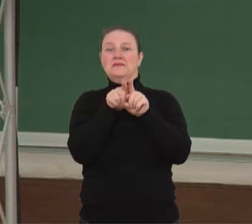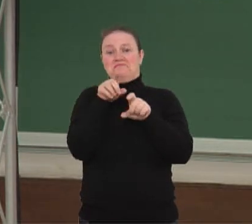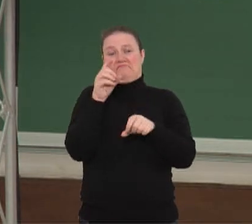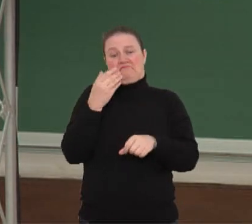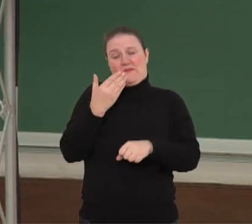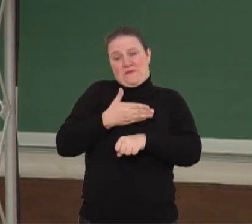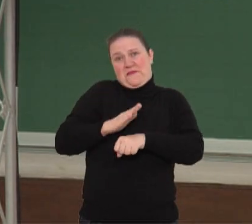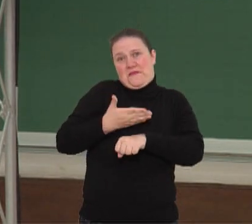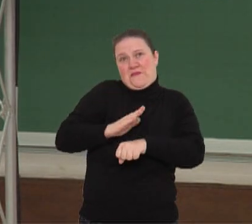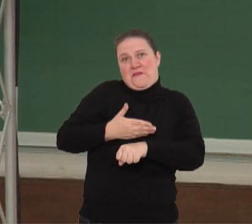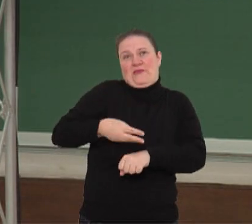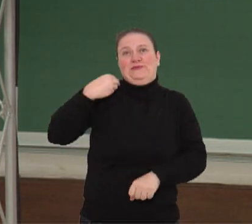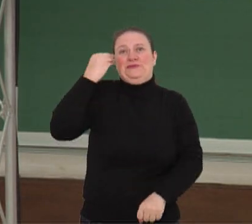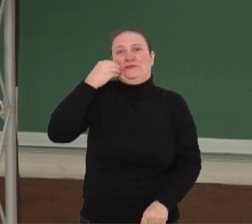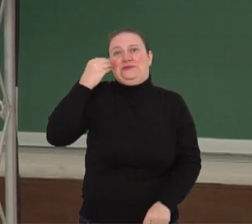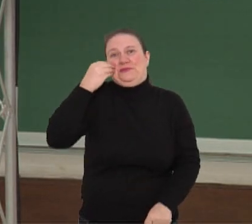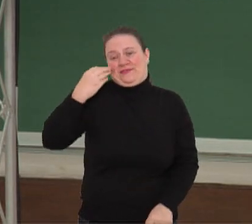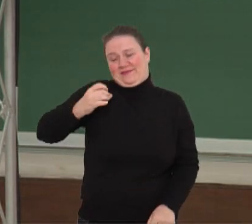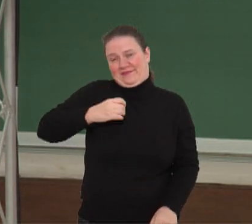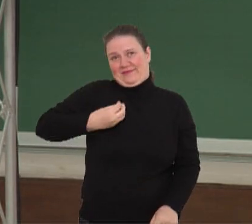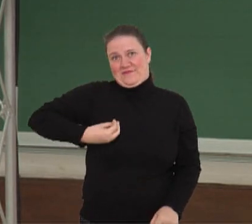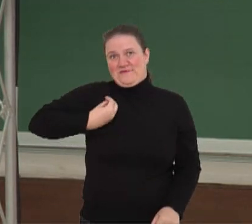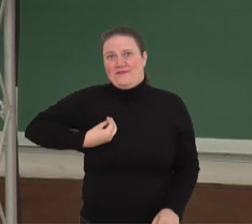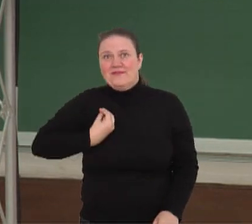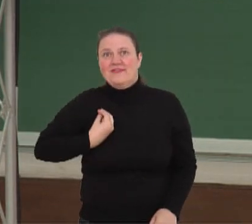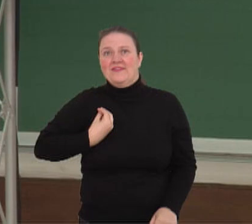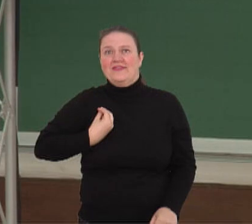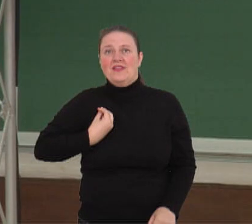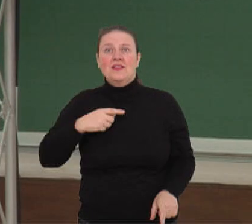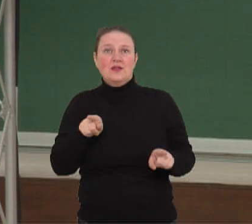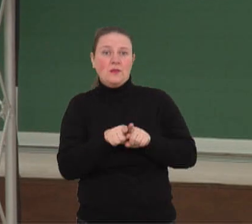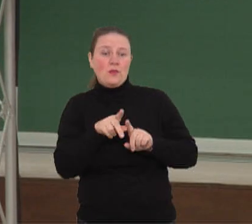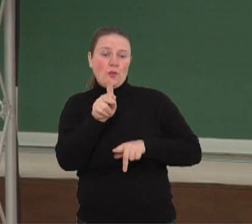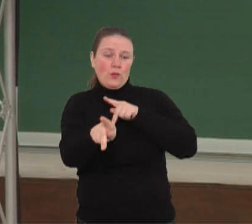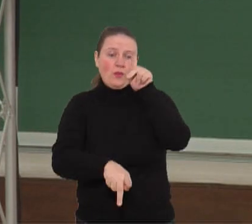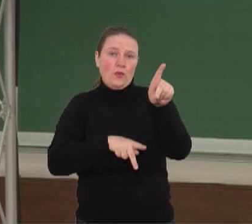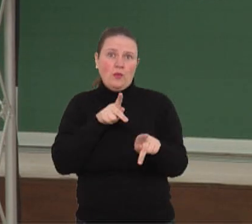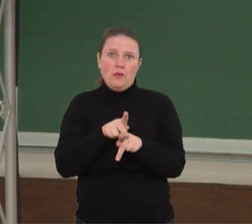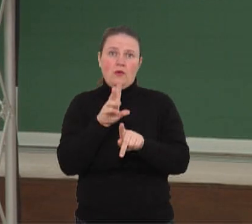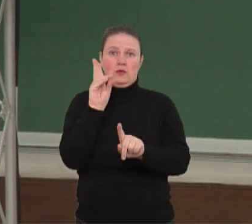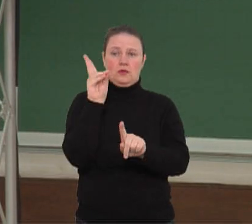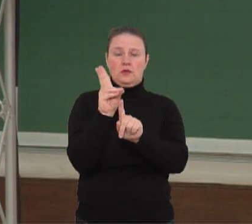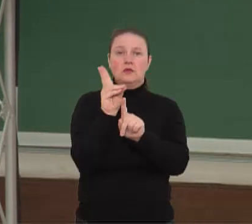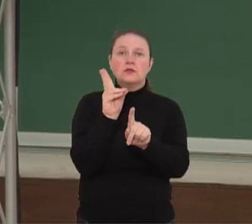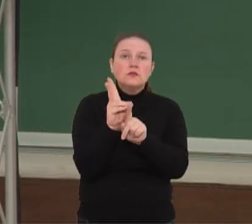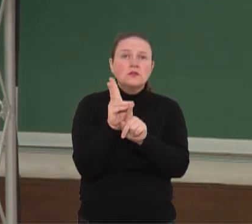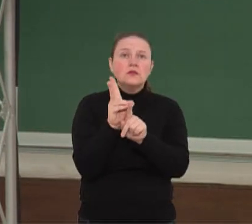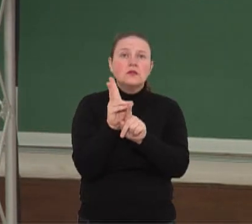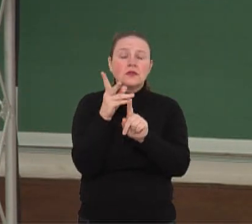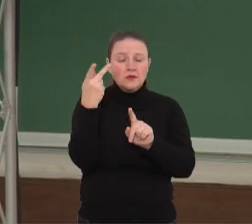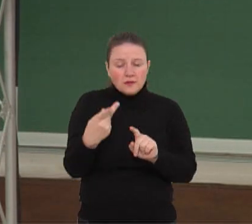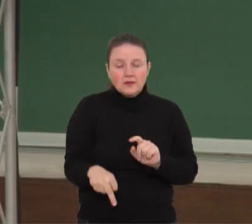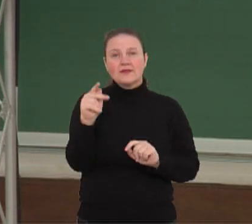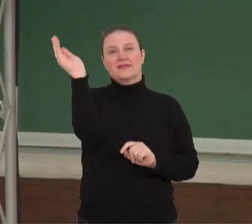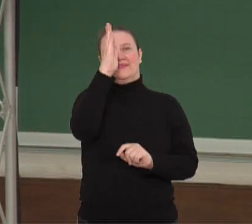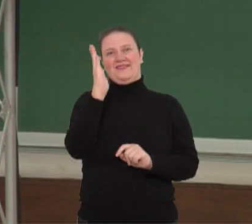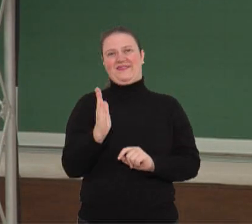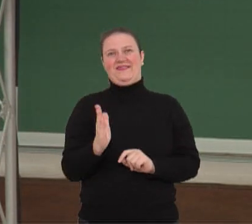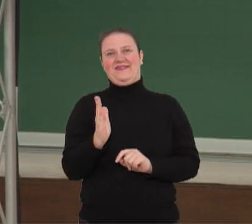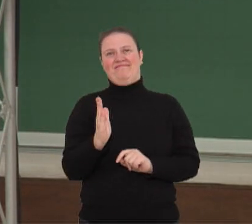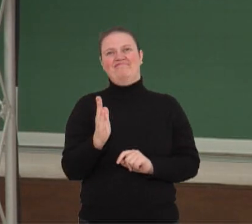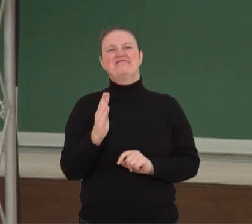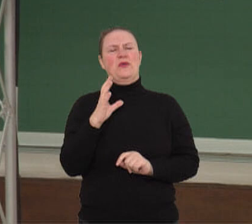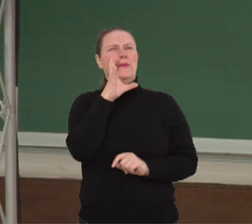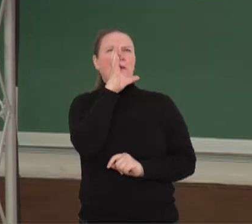dia. E é claro, qual que eu mais admiro? A dos povos Guarani, que são os nossos povos ancestrais. É a astronomia que eu mais admiro.